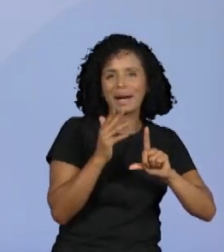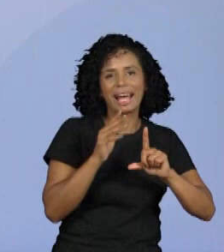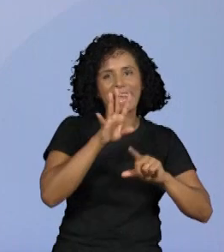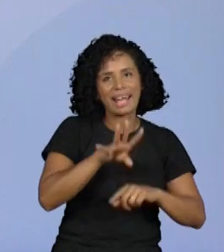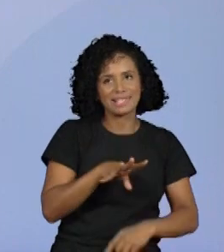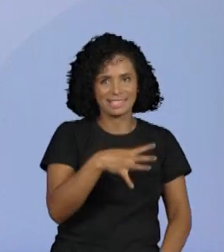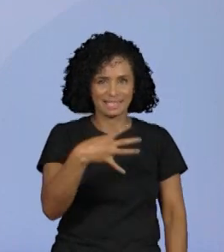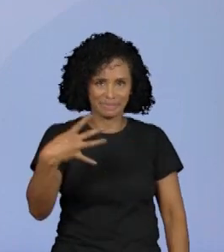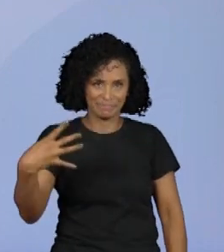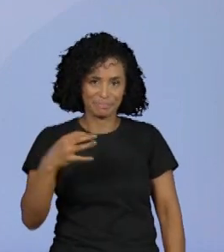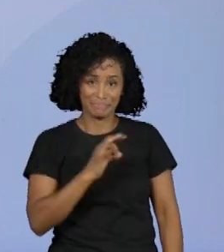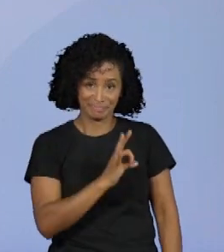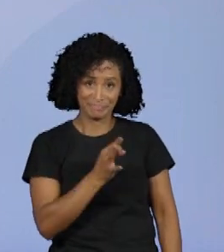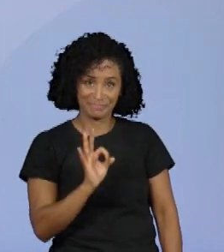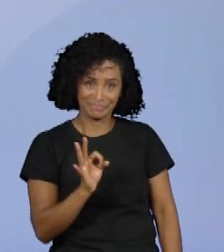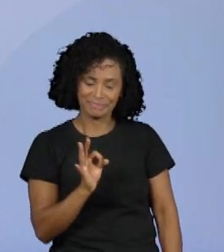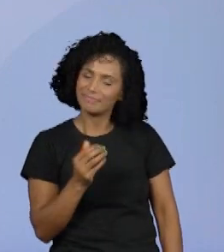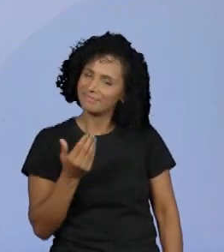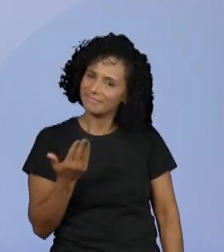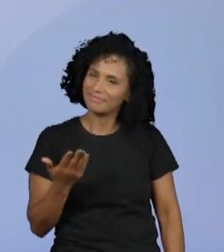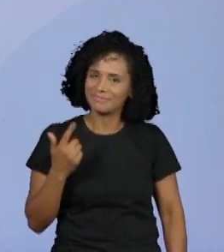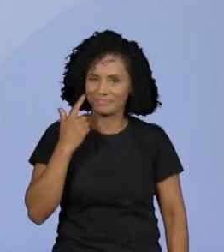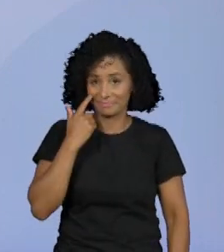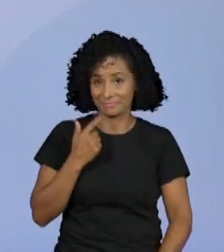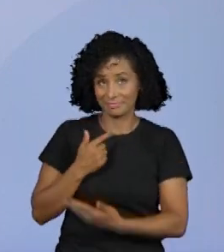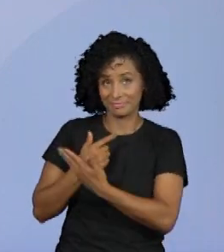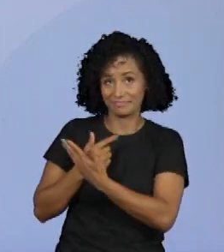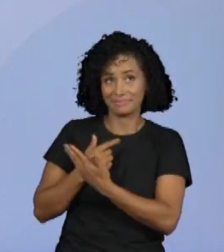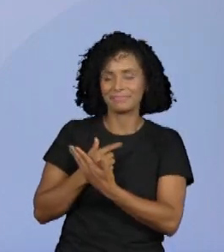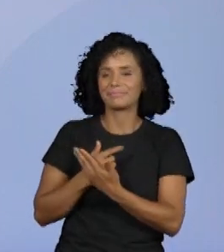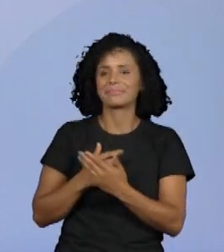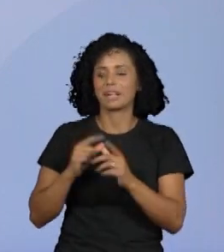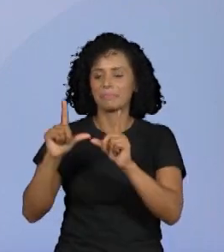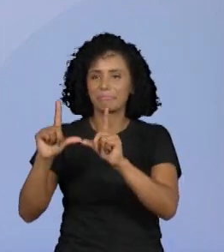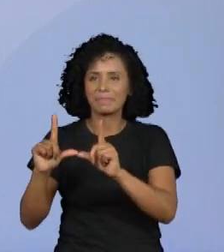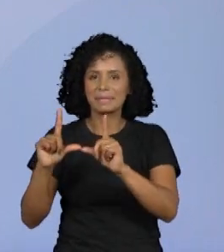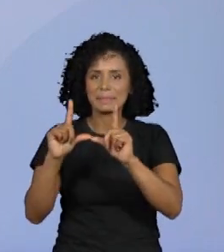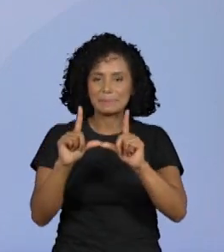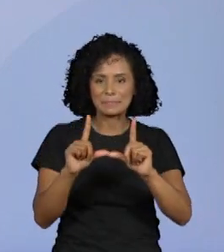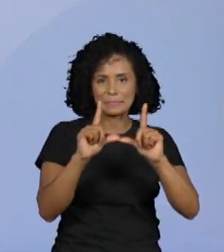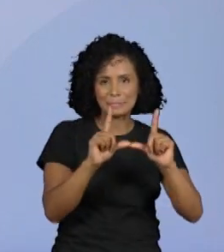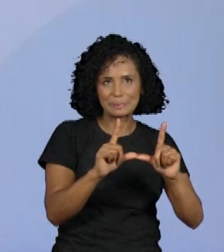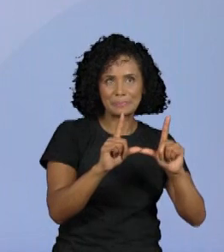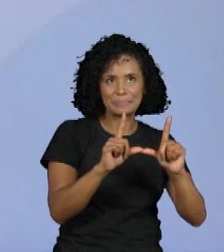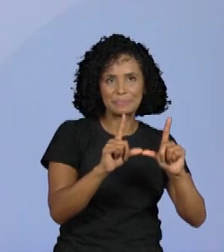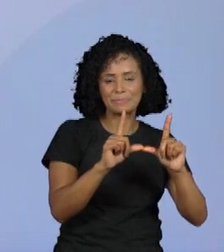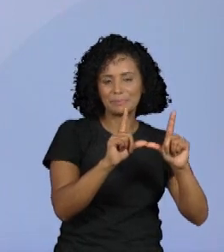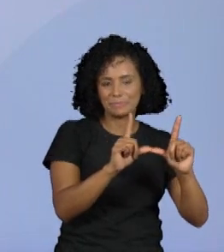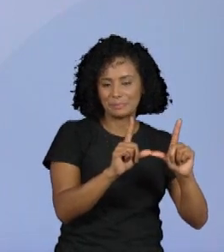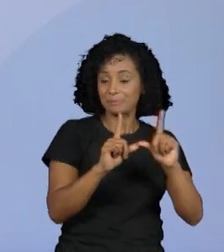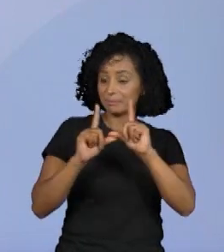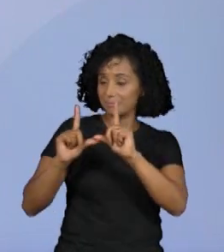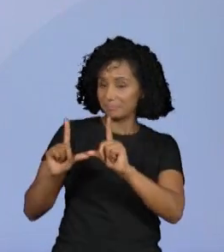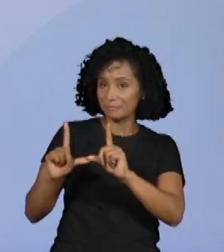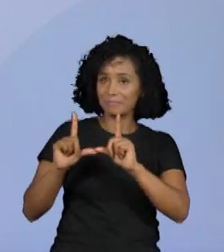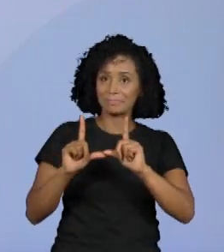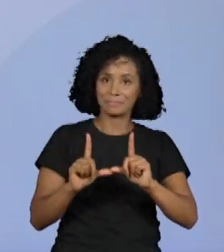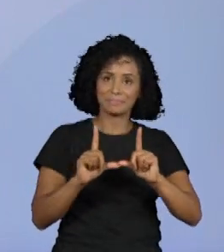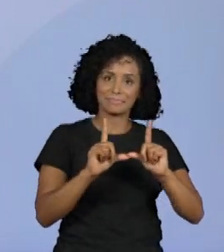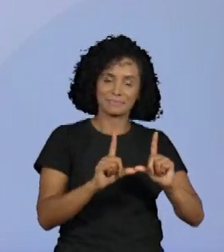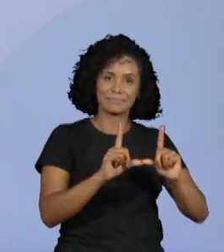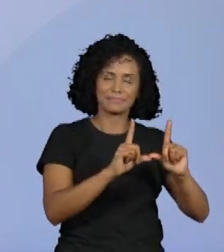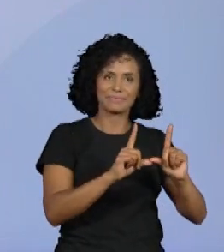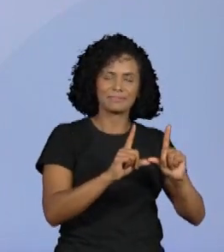linhas e colunas, uma ao lado da outra. Olha só, fica mais fácil de, ao olhar,